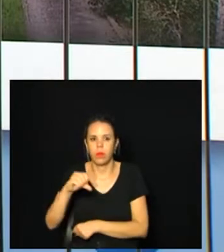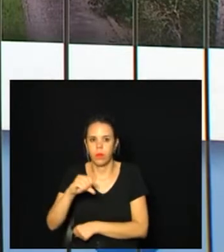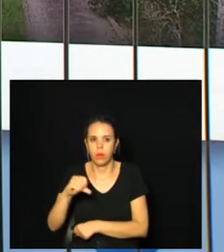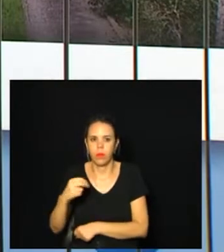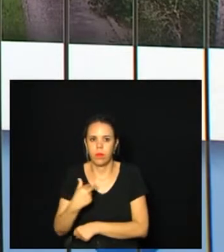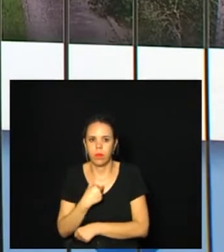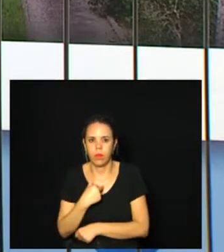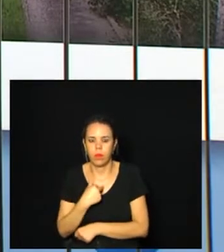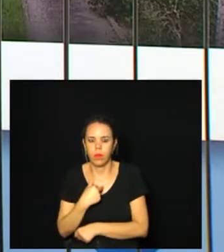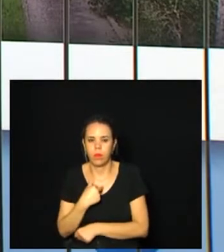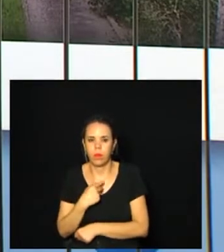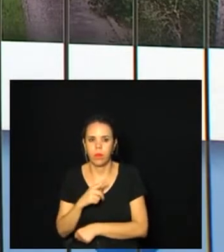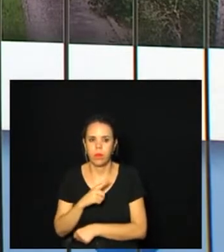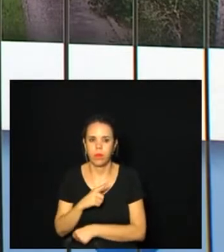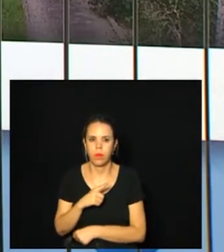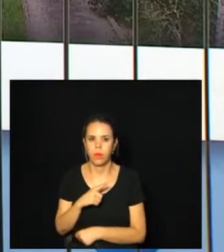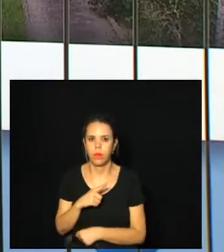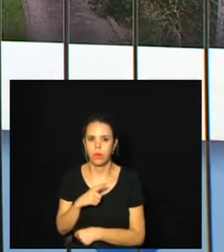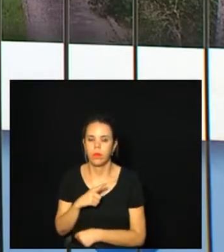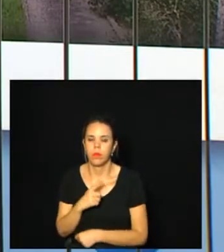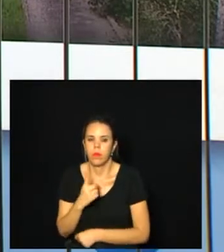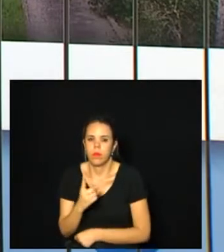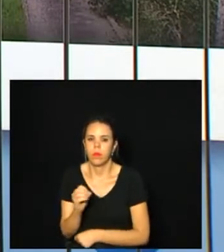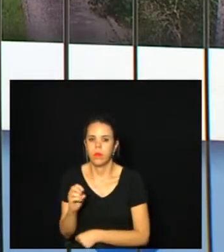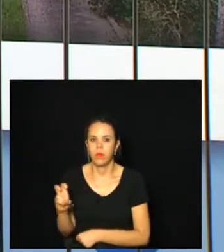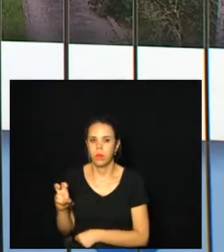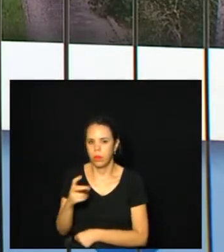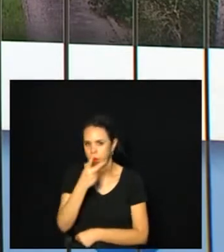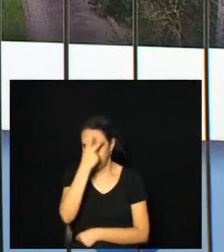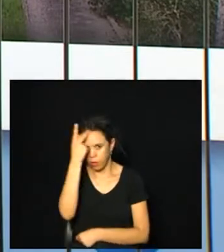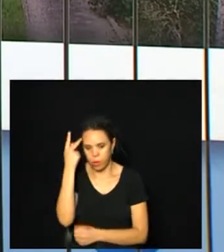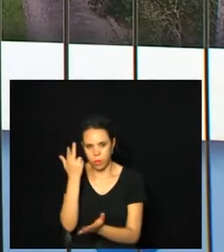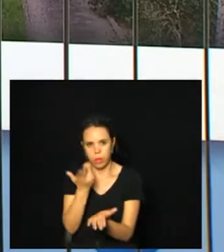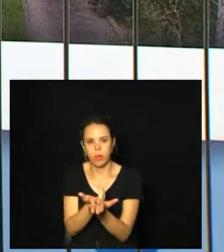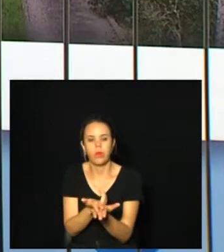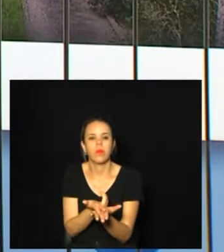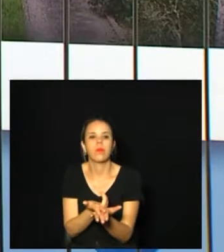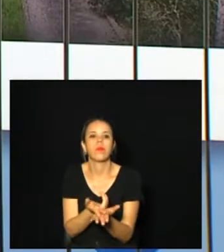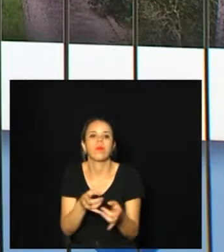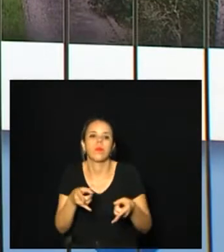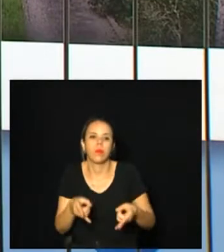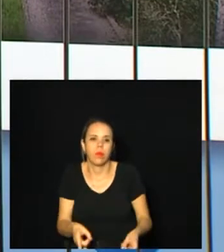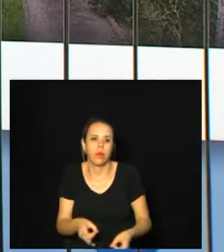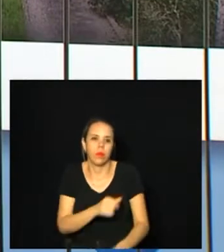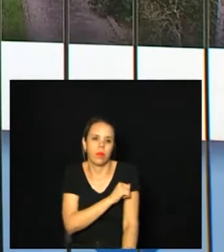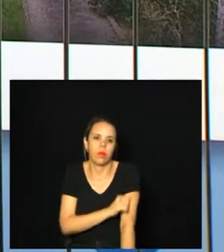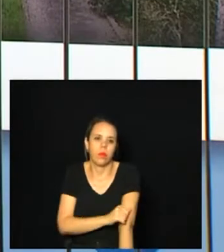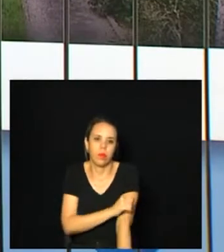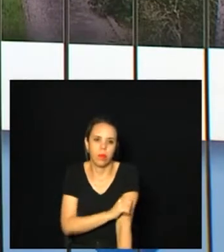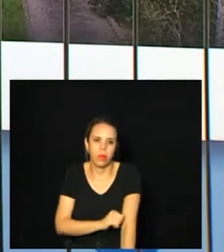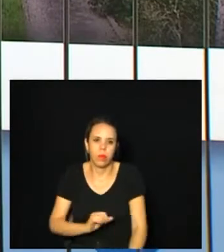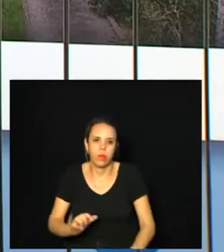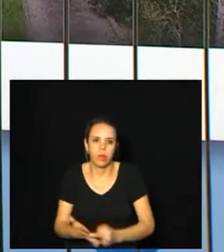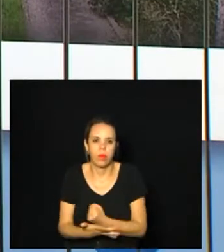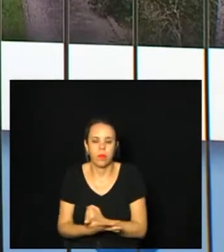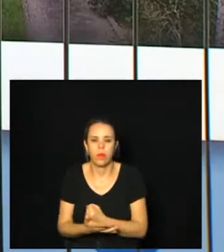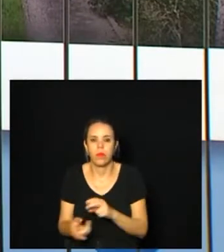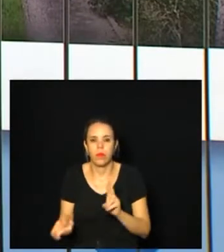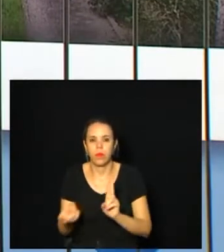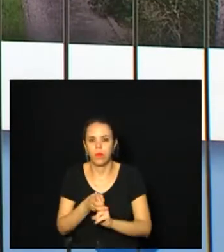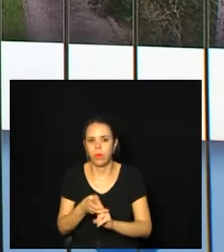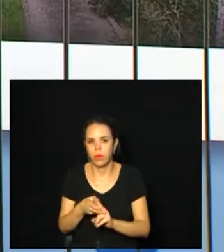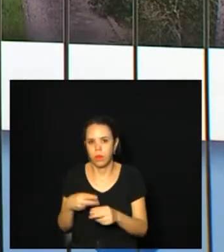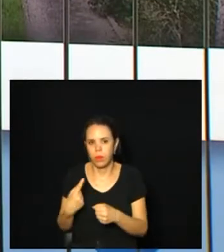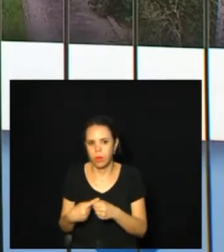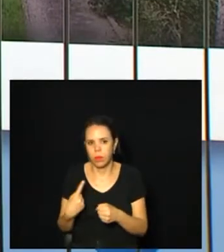estavam ocupados. Temos ainda 105 pacientes internados em leitos de enfermaria Covid. No SUS